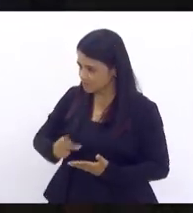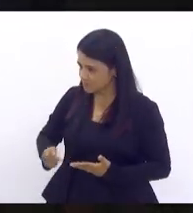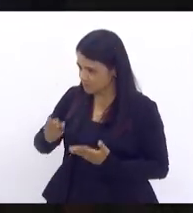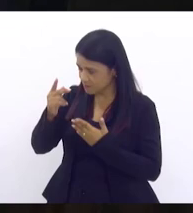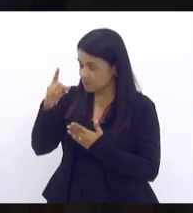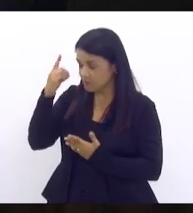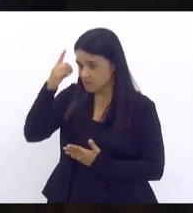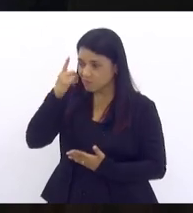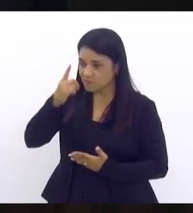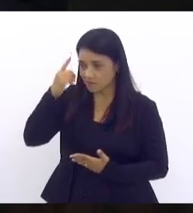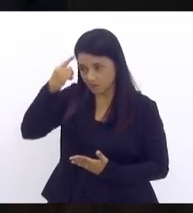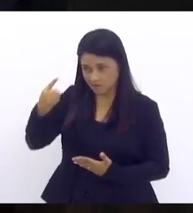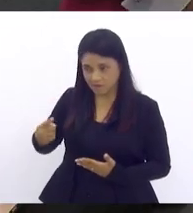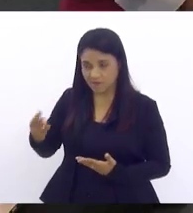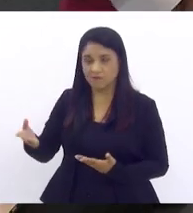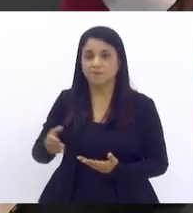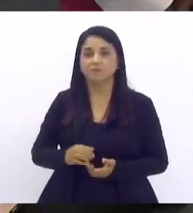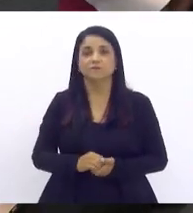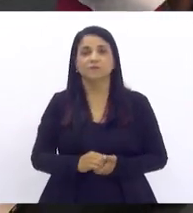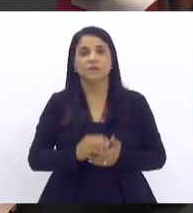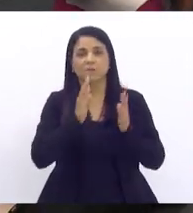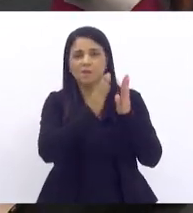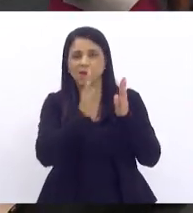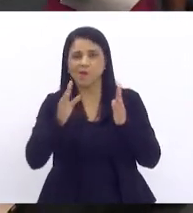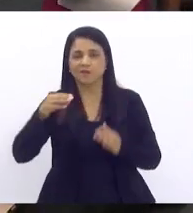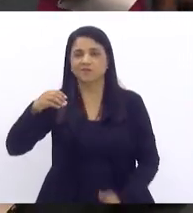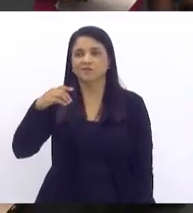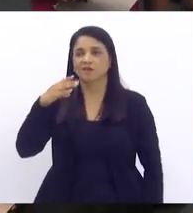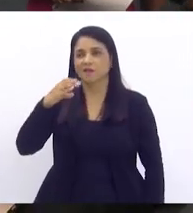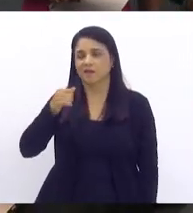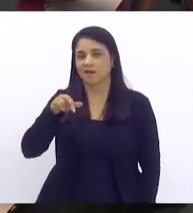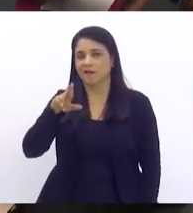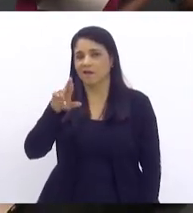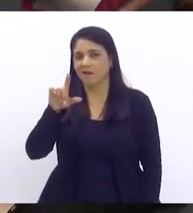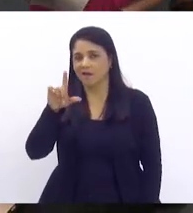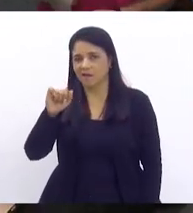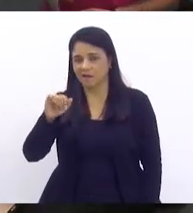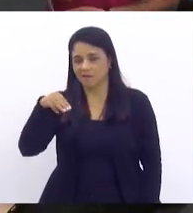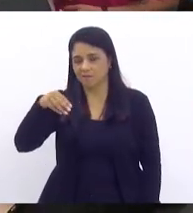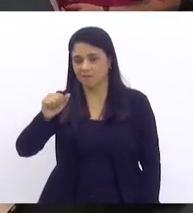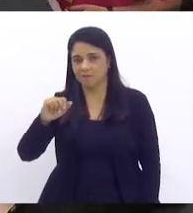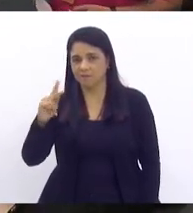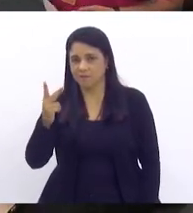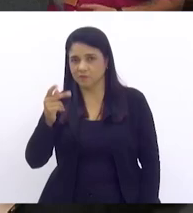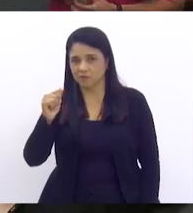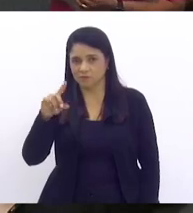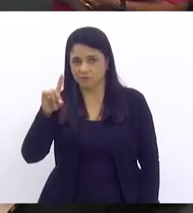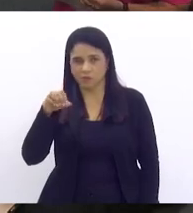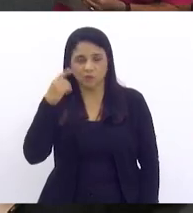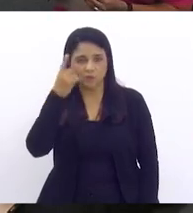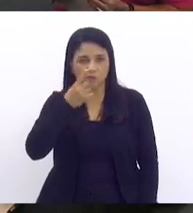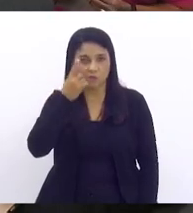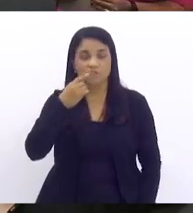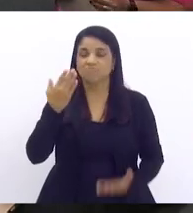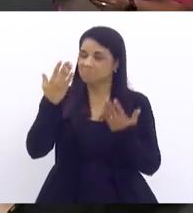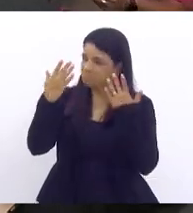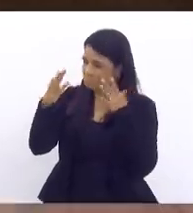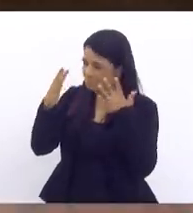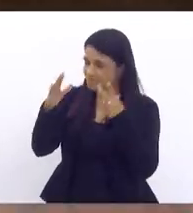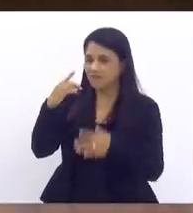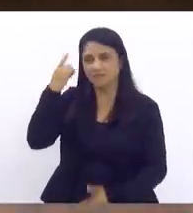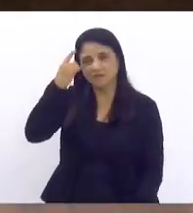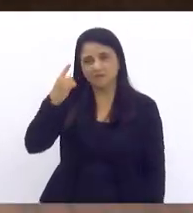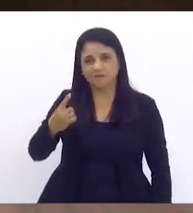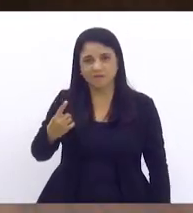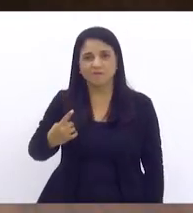Carla Machado, por favor. Pela ordem, senhor presidente. Parabenizar a deputada Dani, mas o motivo que